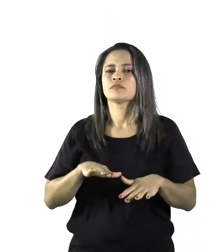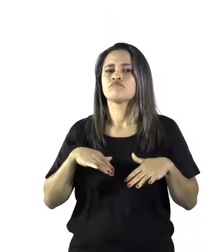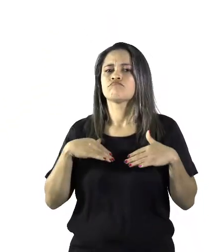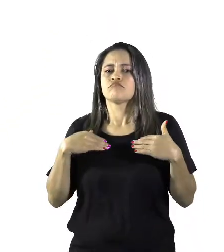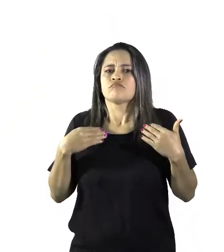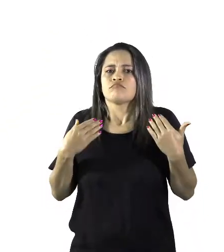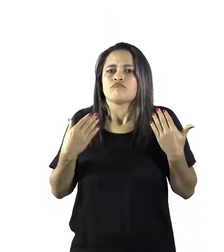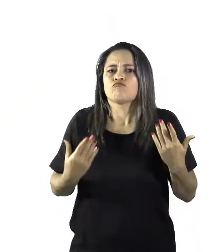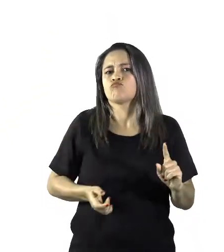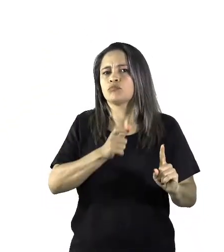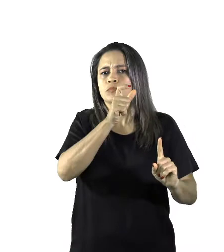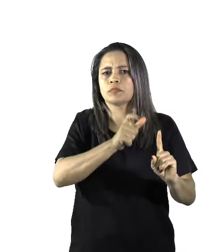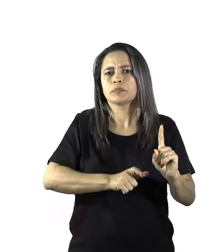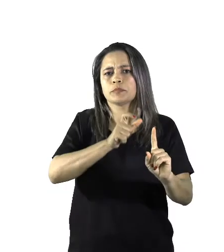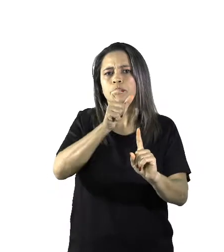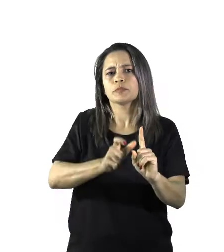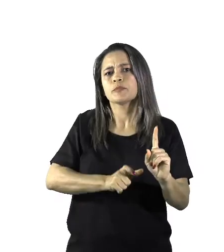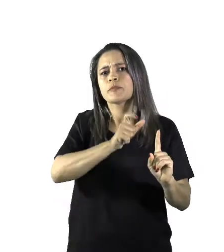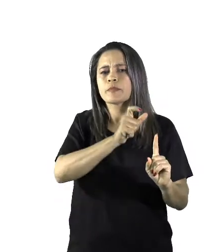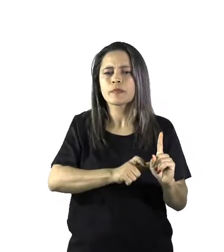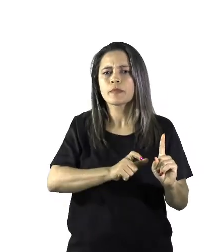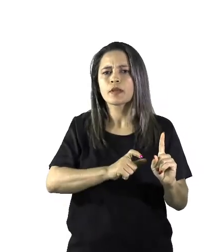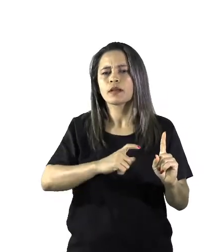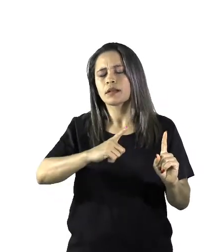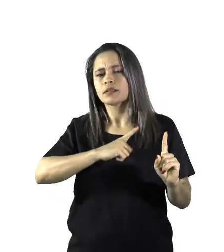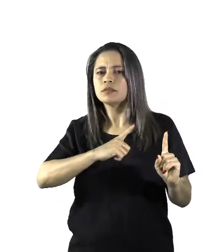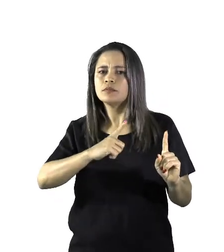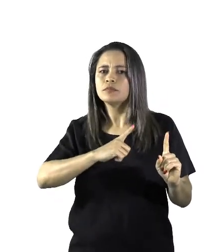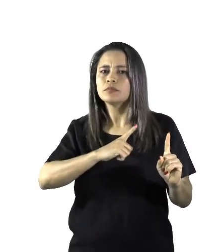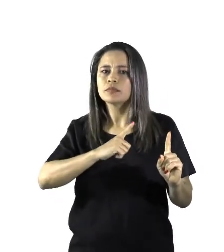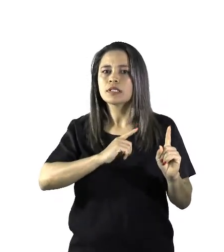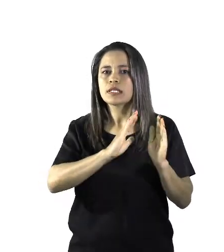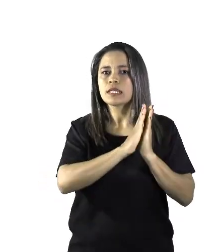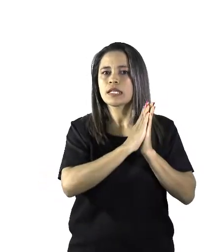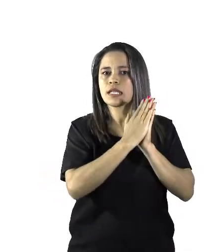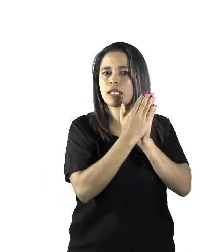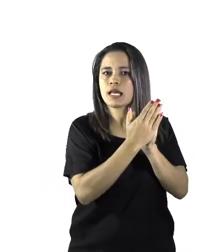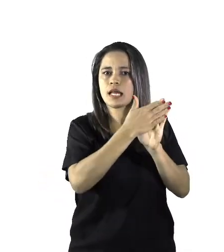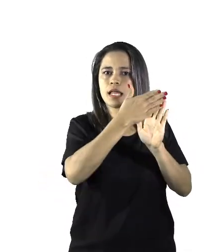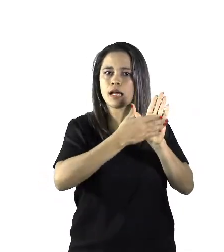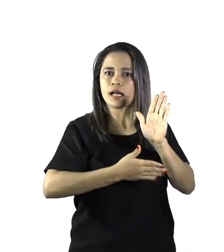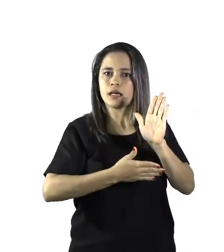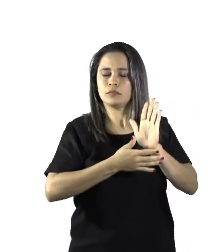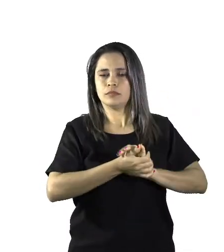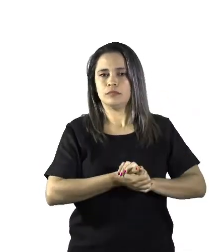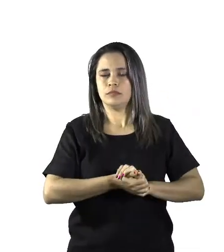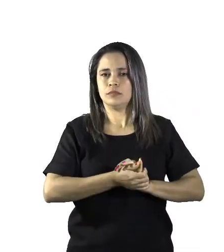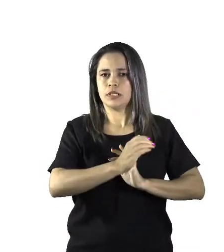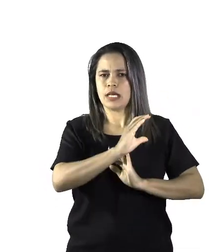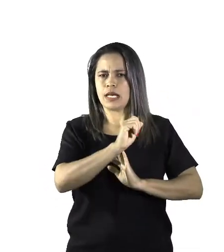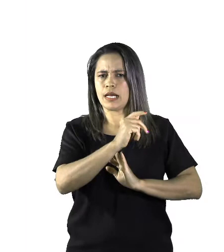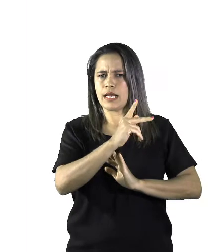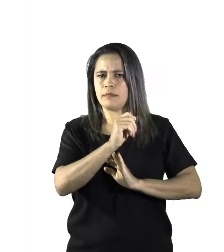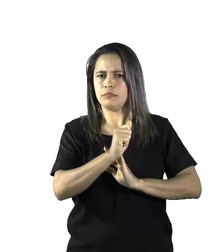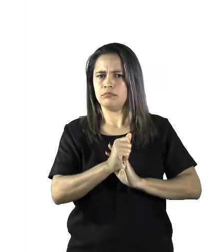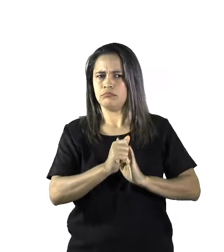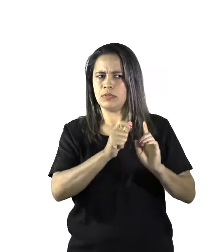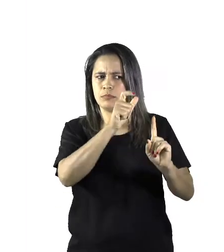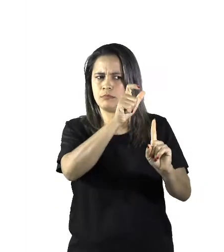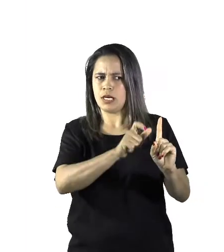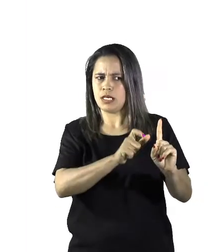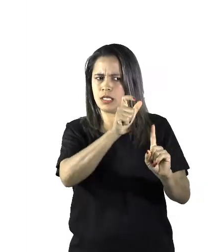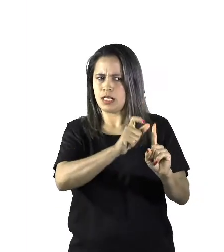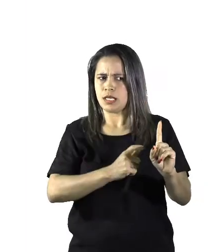as personagens que aparecem na capa? As personagens que aparecem